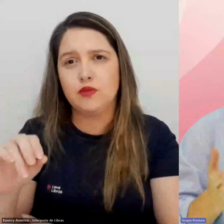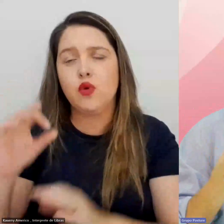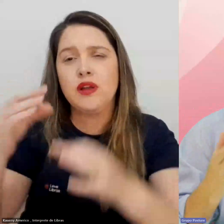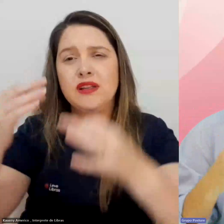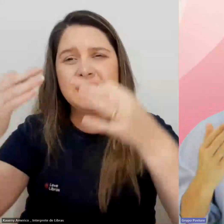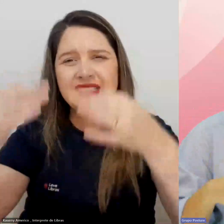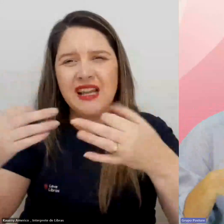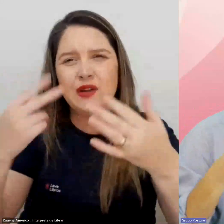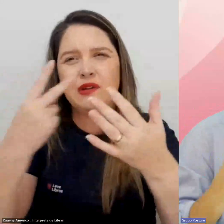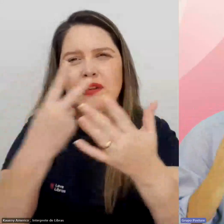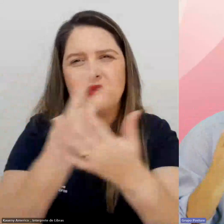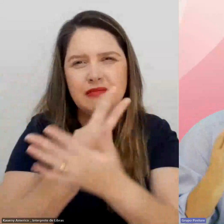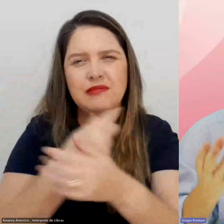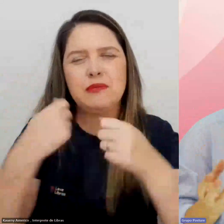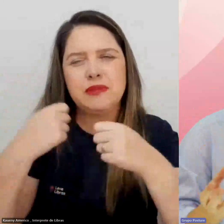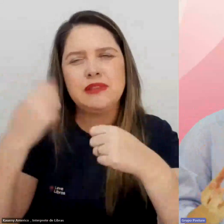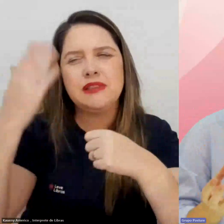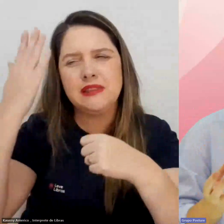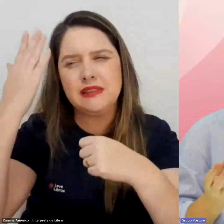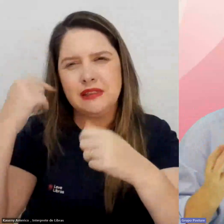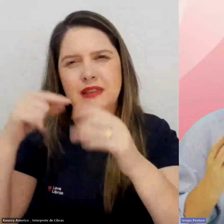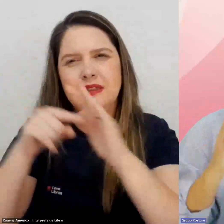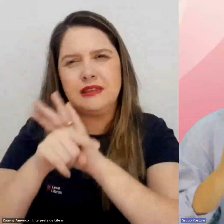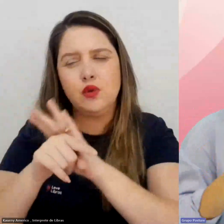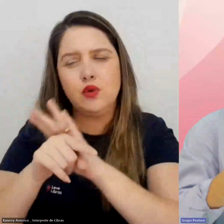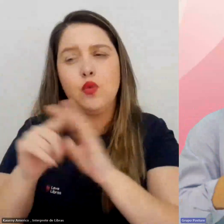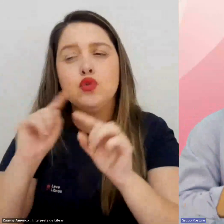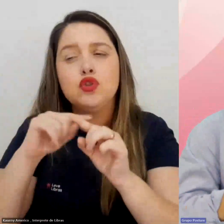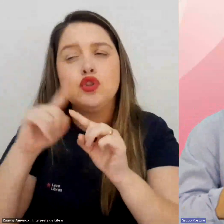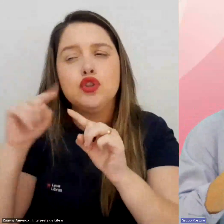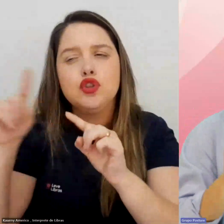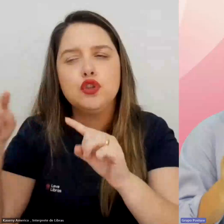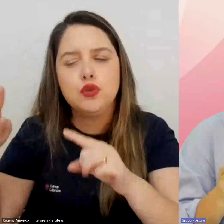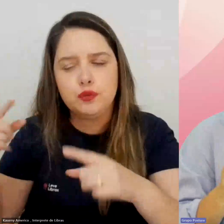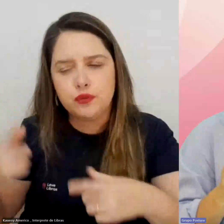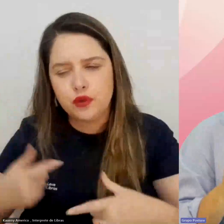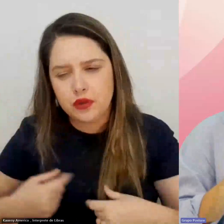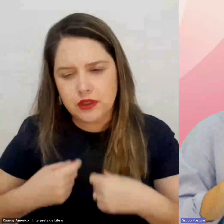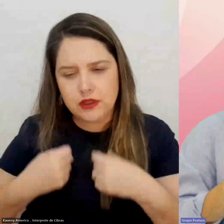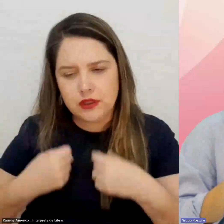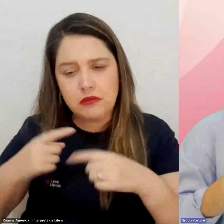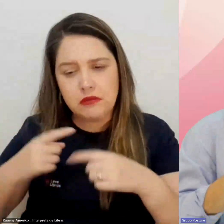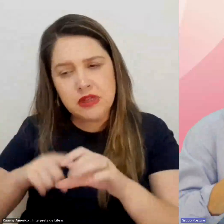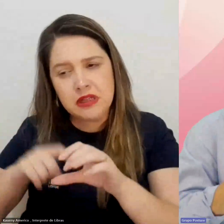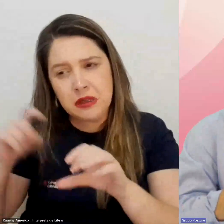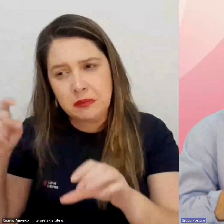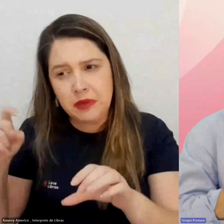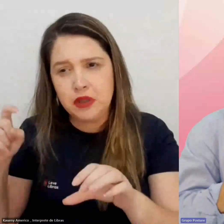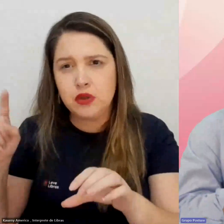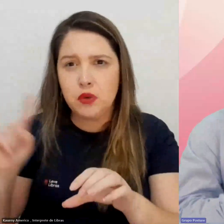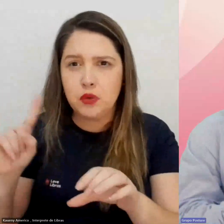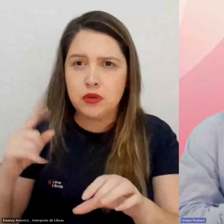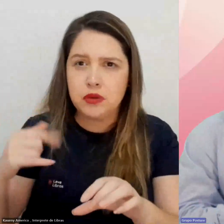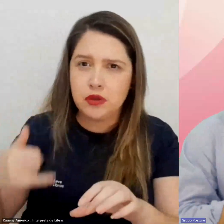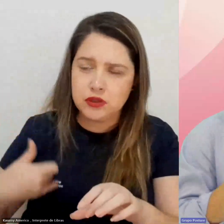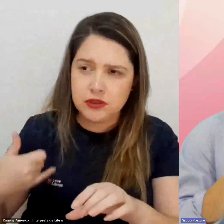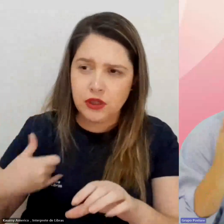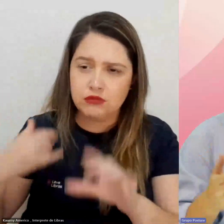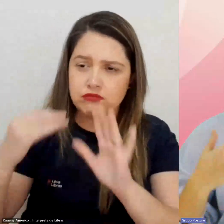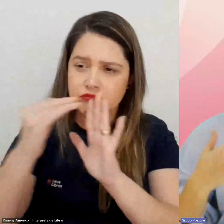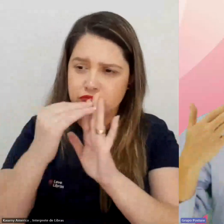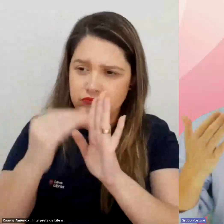daí saber direitinho o tipo de câncer, se era hormônio dependente ou não, se a idade do diagnóstico do câncer da sua mãe era